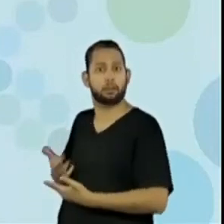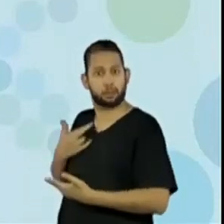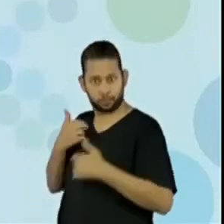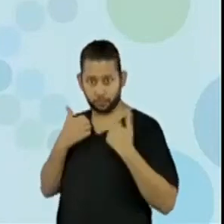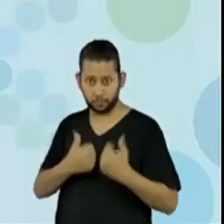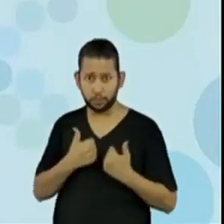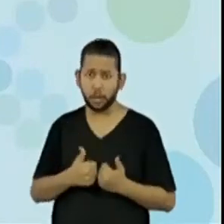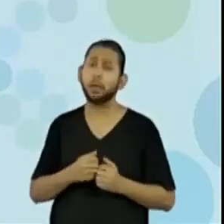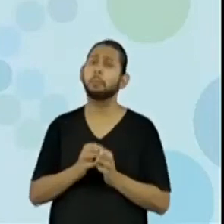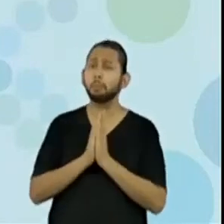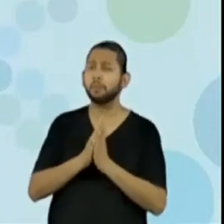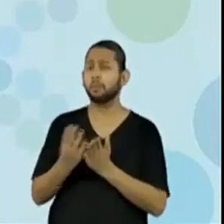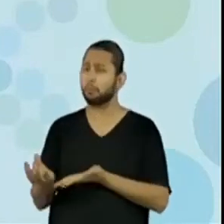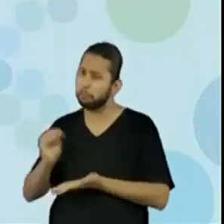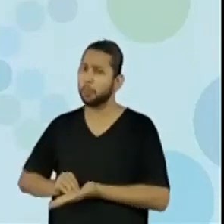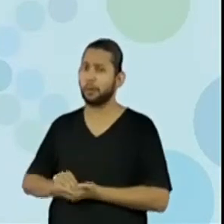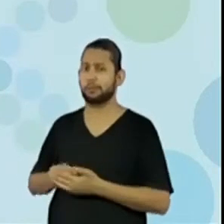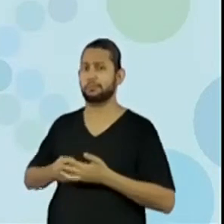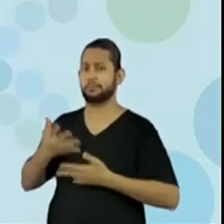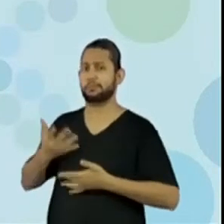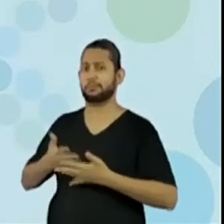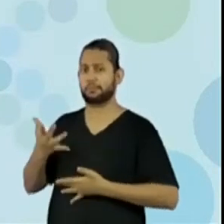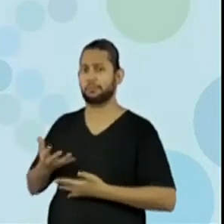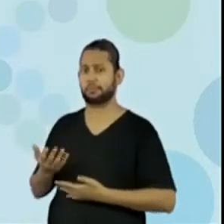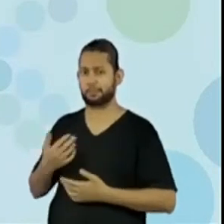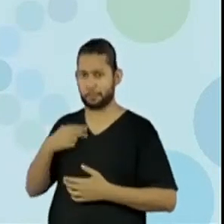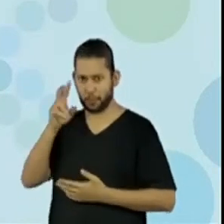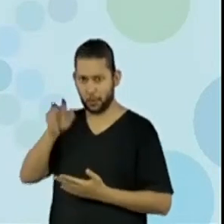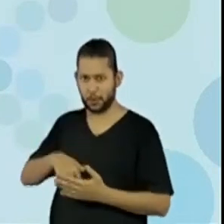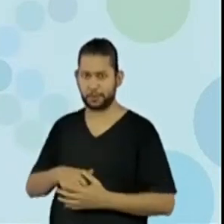Não esquece de colocar no chat.